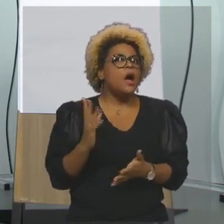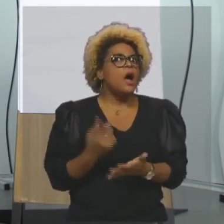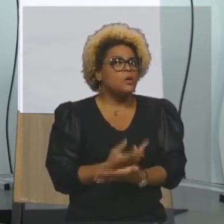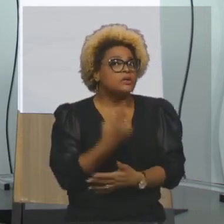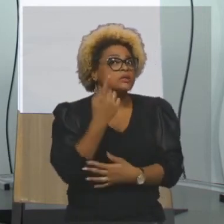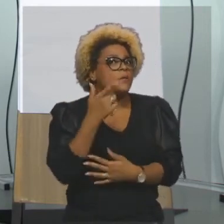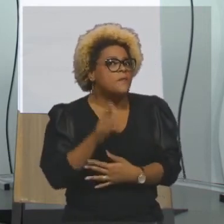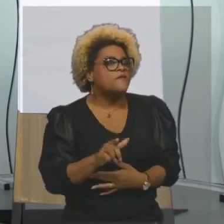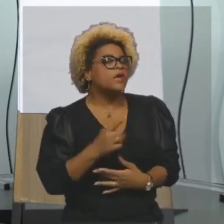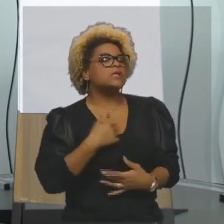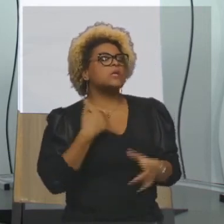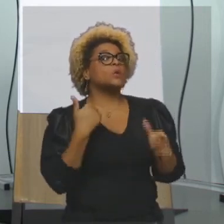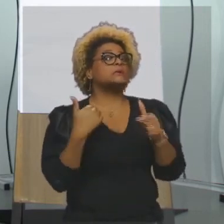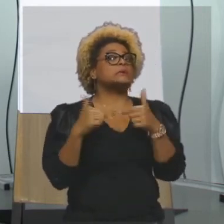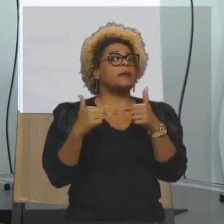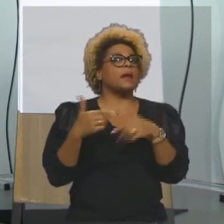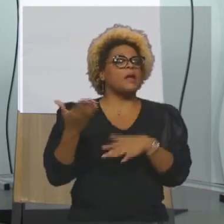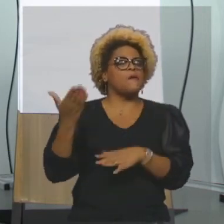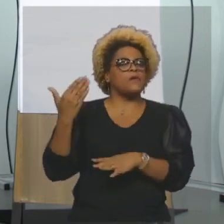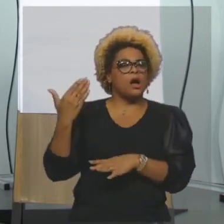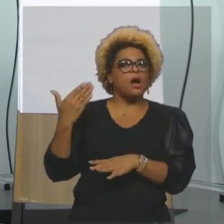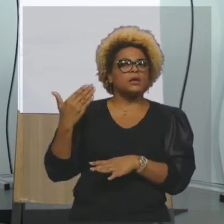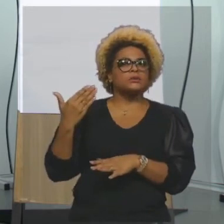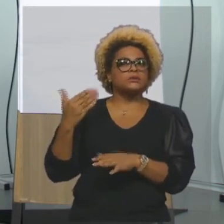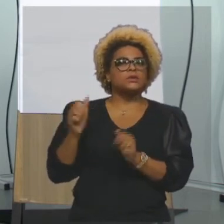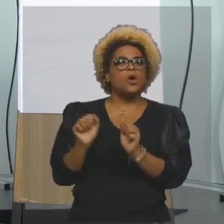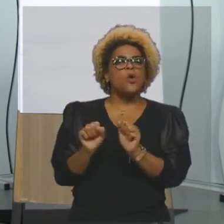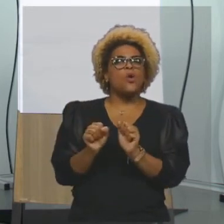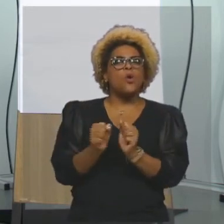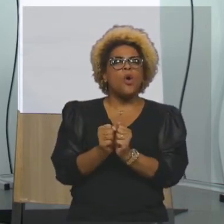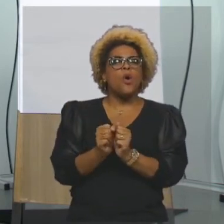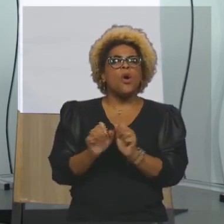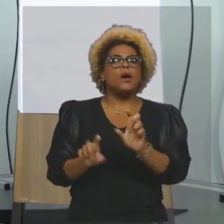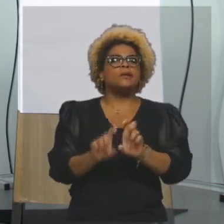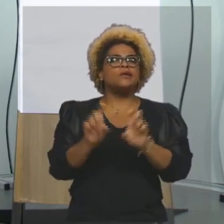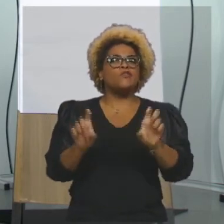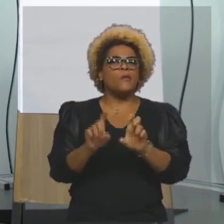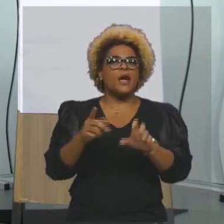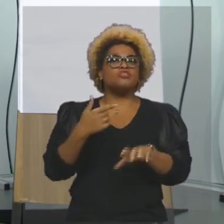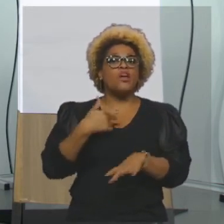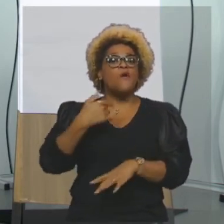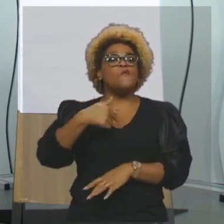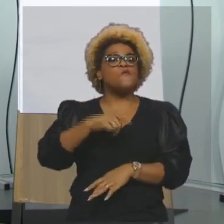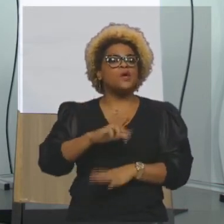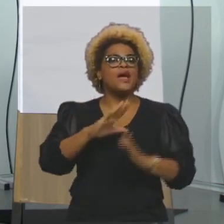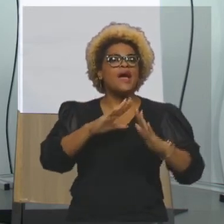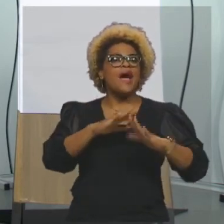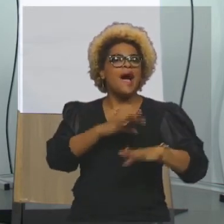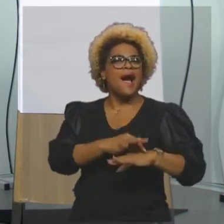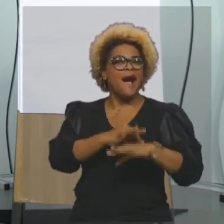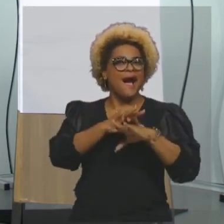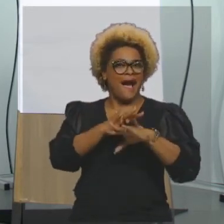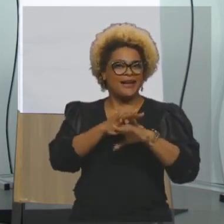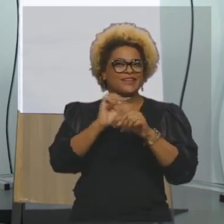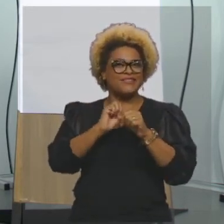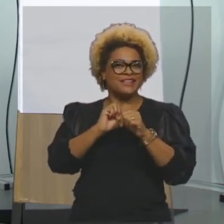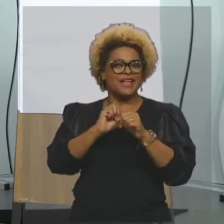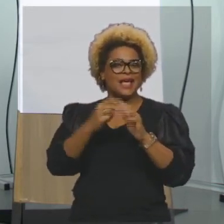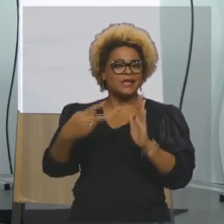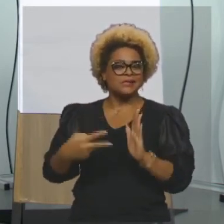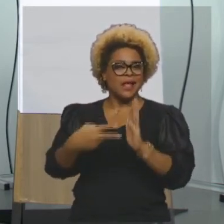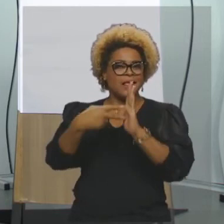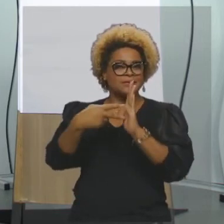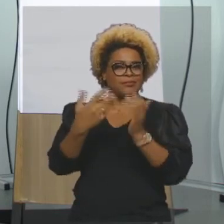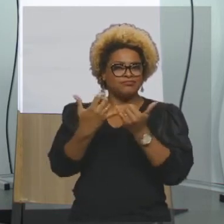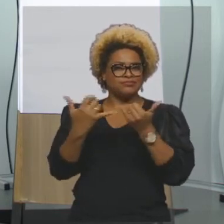uma instalação de máquinas de cartão de crédito num açougue, num bairro aqui de Belo Horizonte, e eu cheguei lá e vi